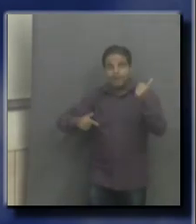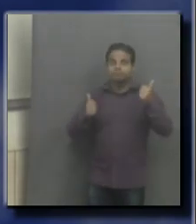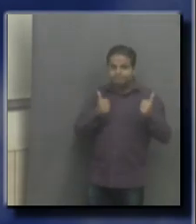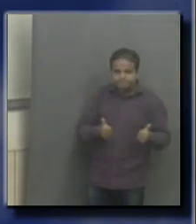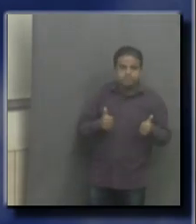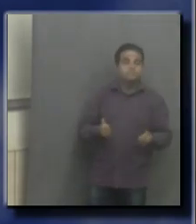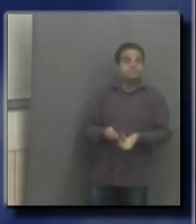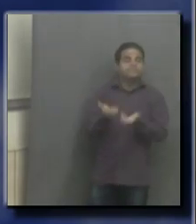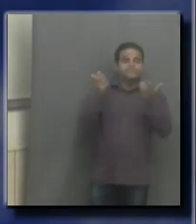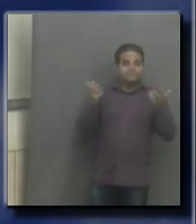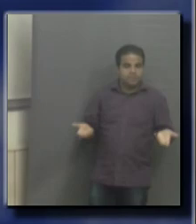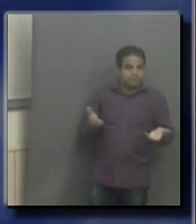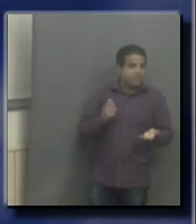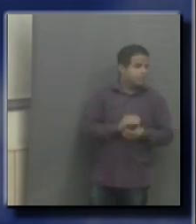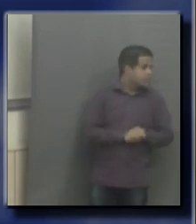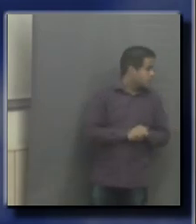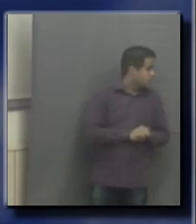quero,